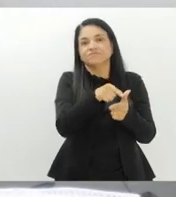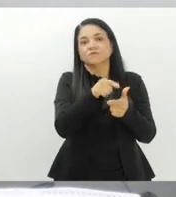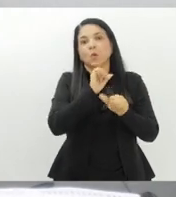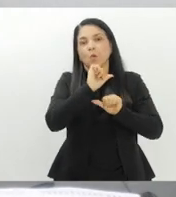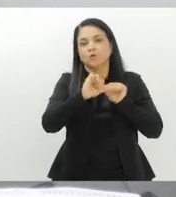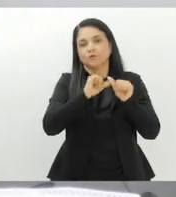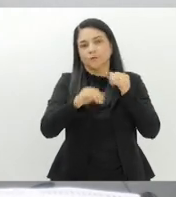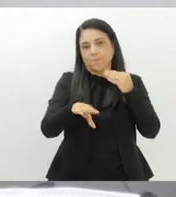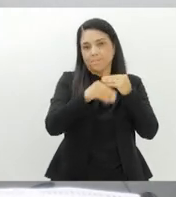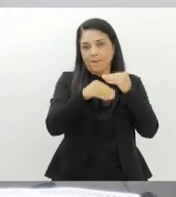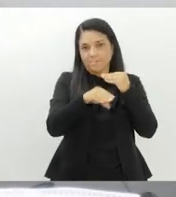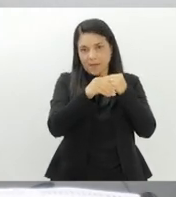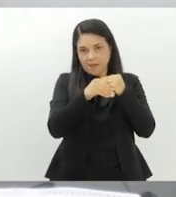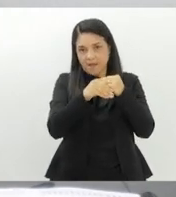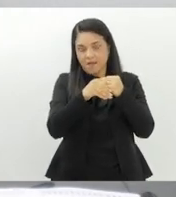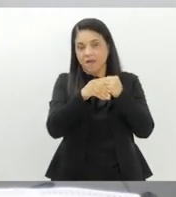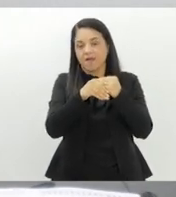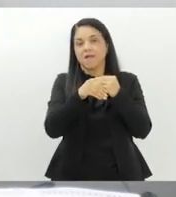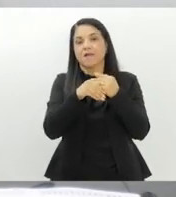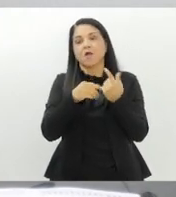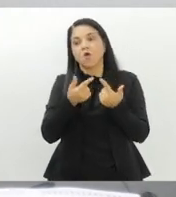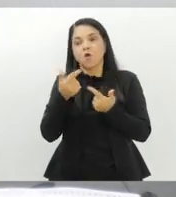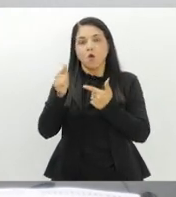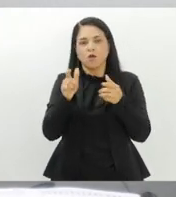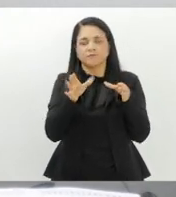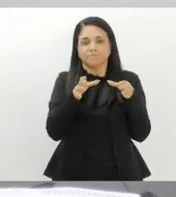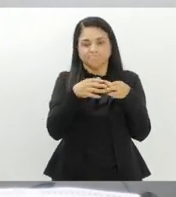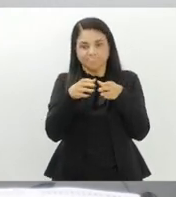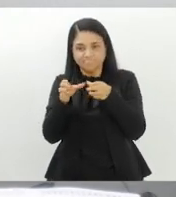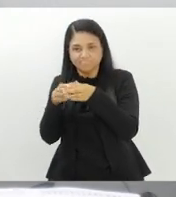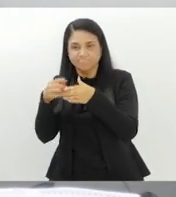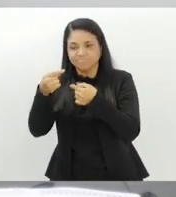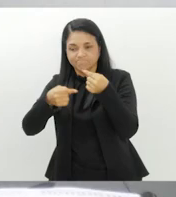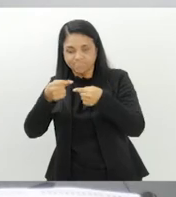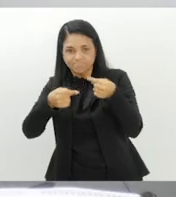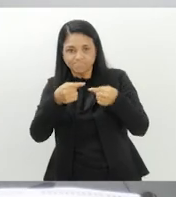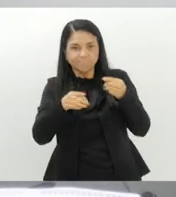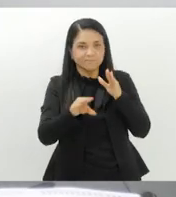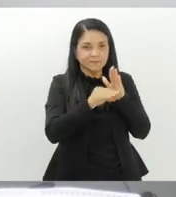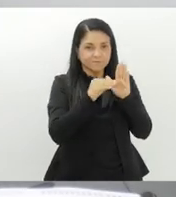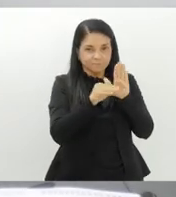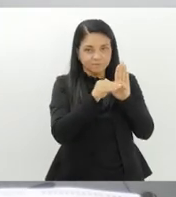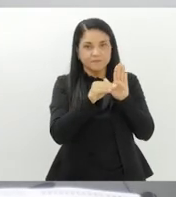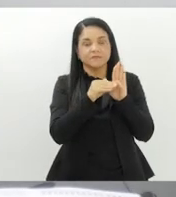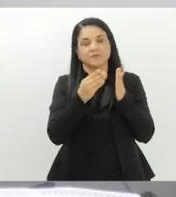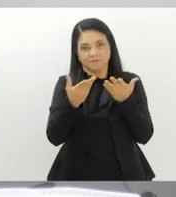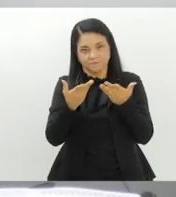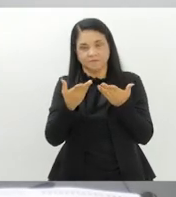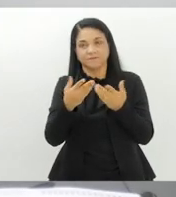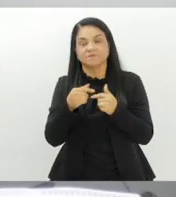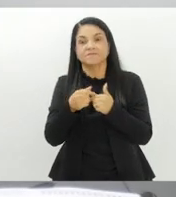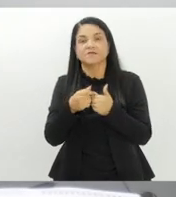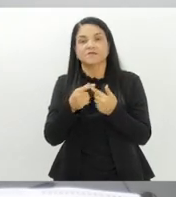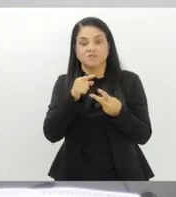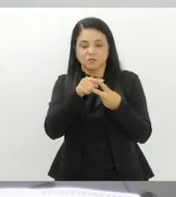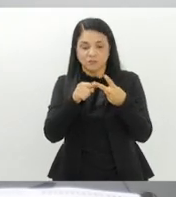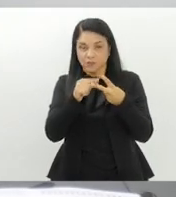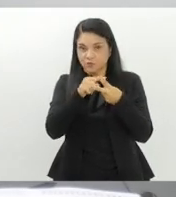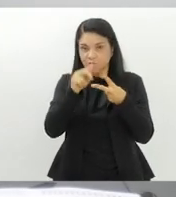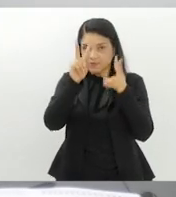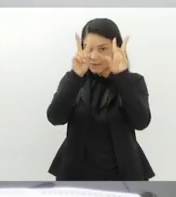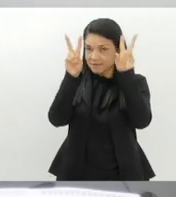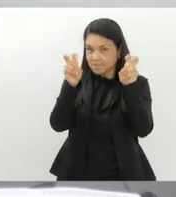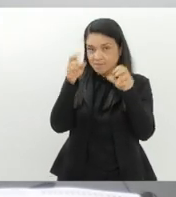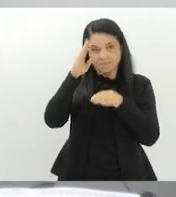haver discussão nas comissões, emendas, nós próprios vamos emendar. Então, esses são os dois temas.